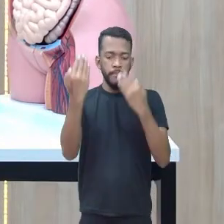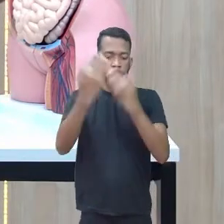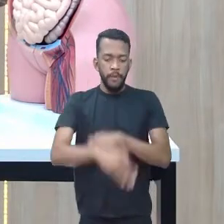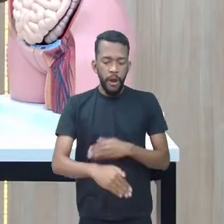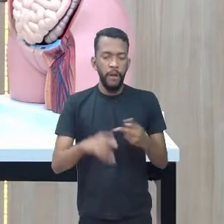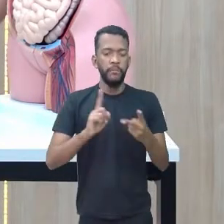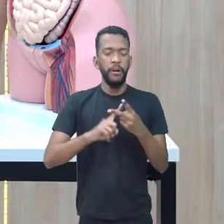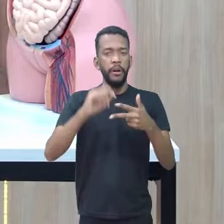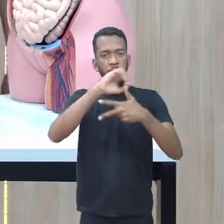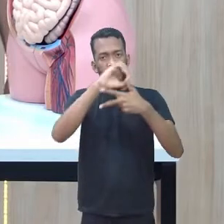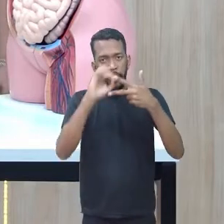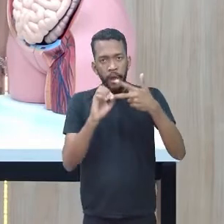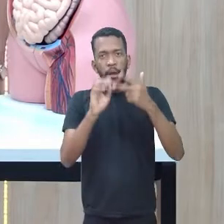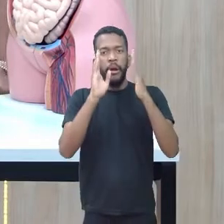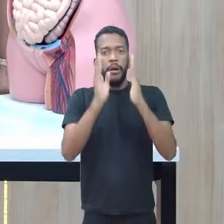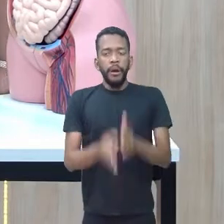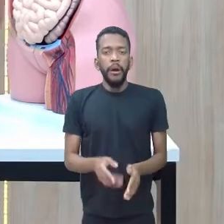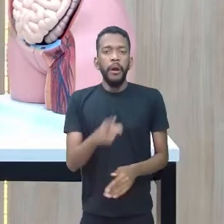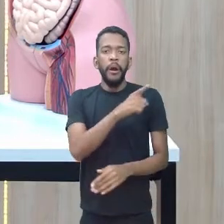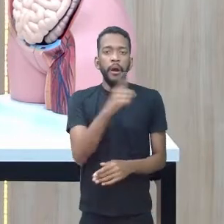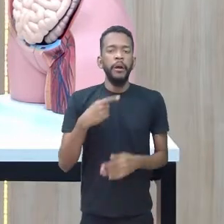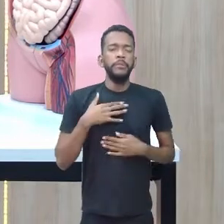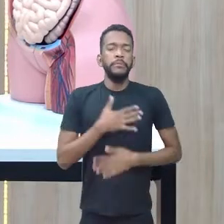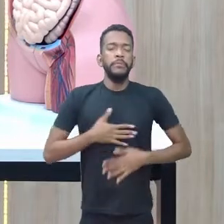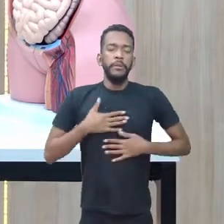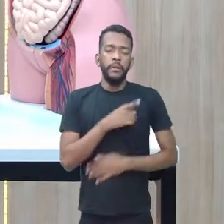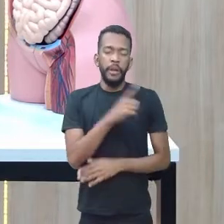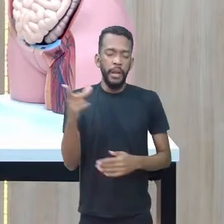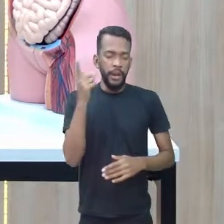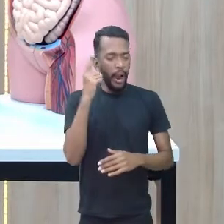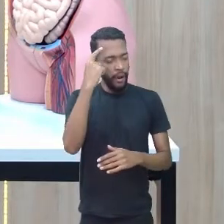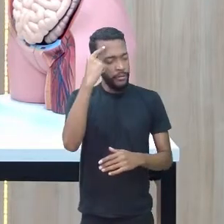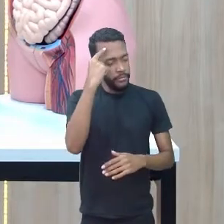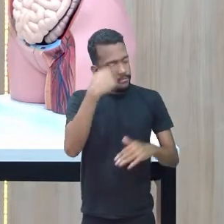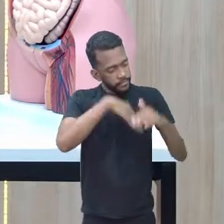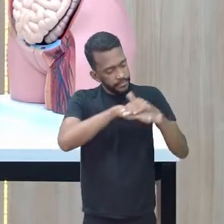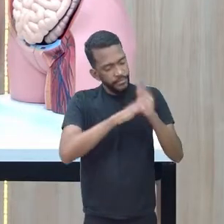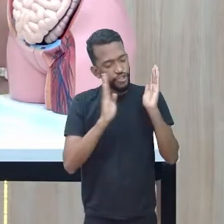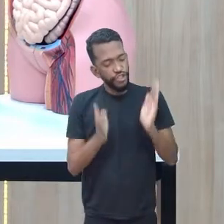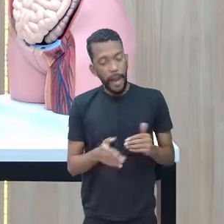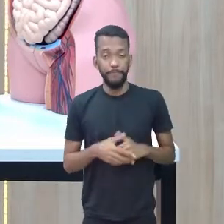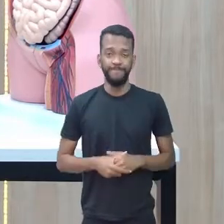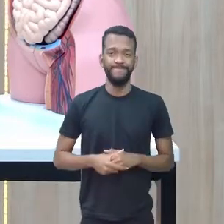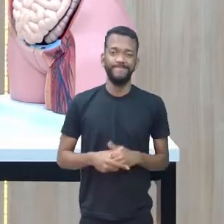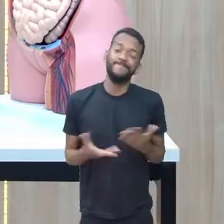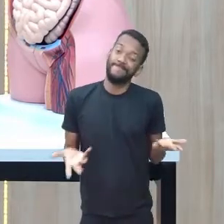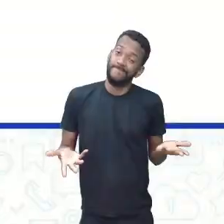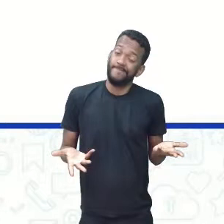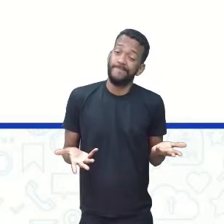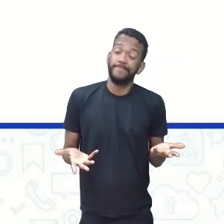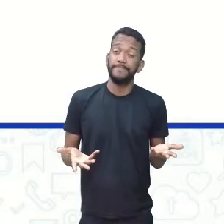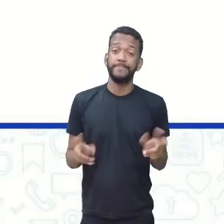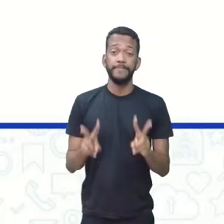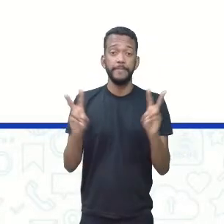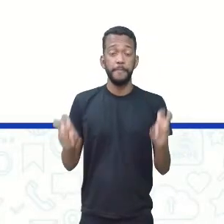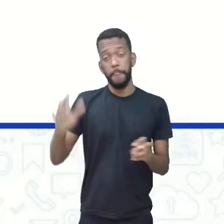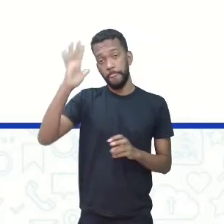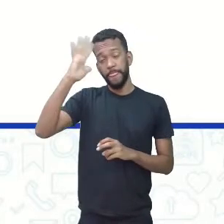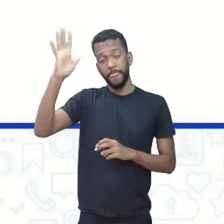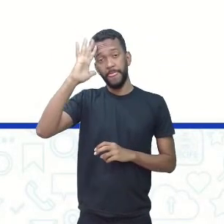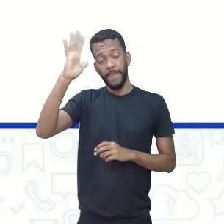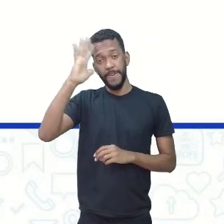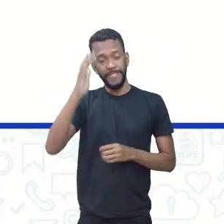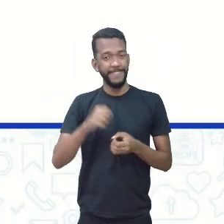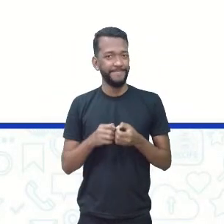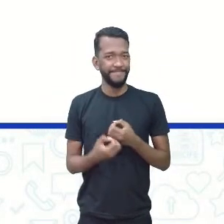no Enem. E aí eu gostaria que vocês guardassem essa informação. Olha o que é que ele está pedindo. A teoria celular, que